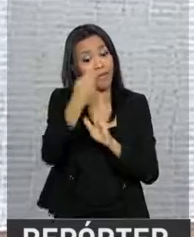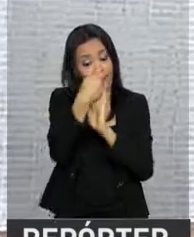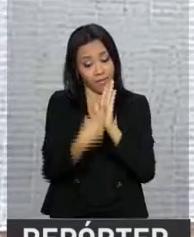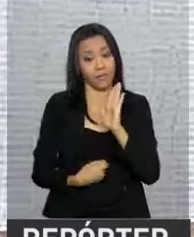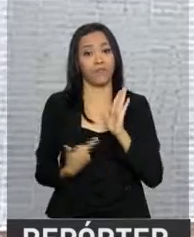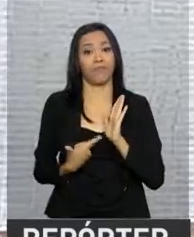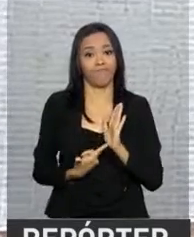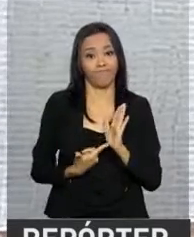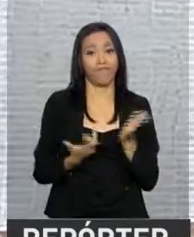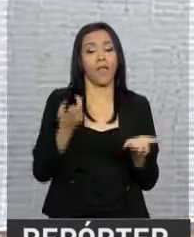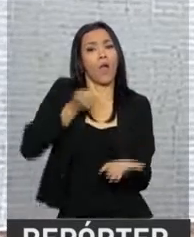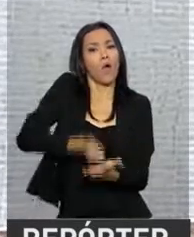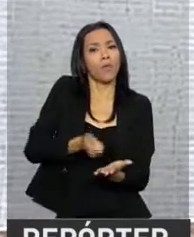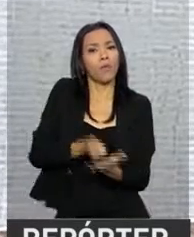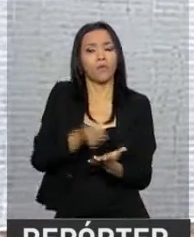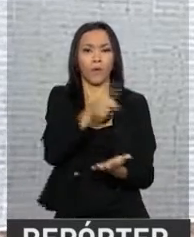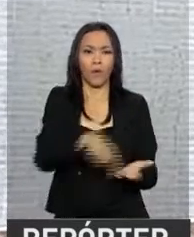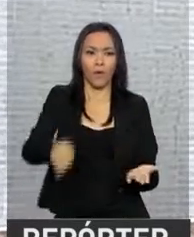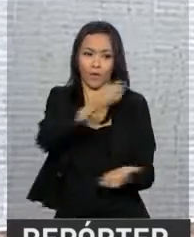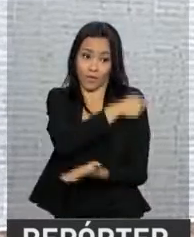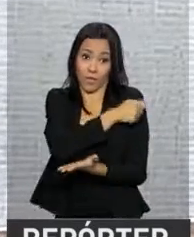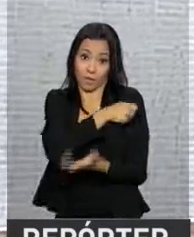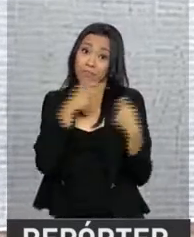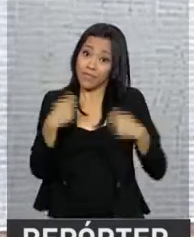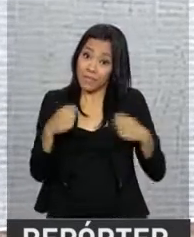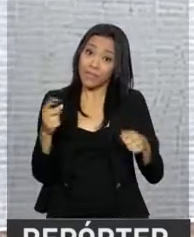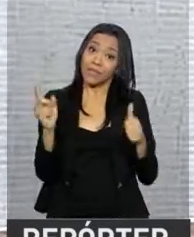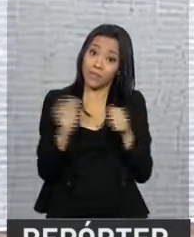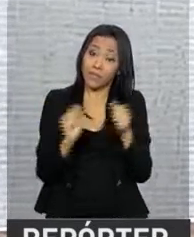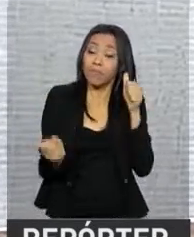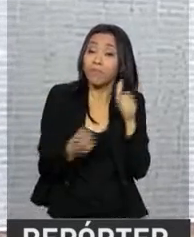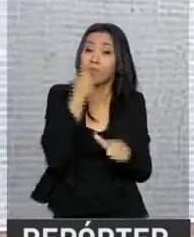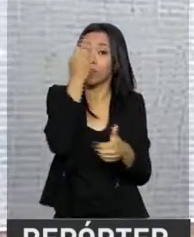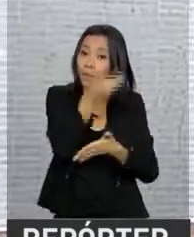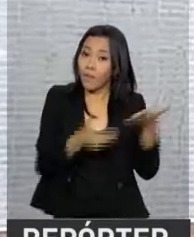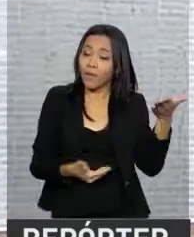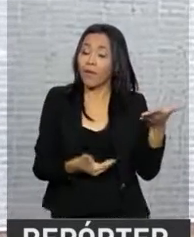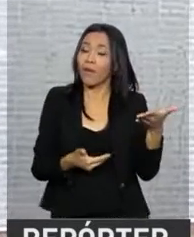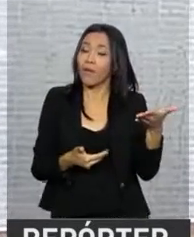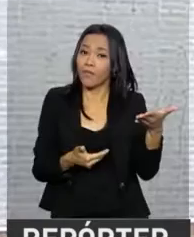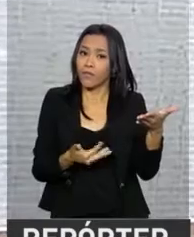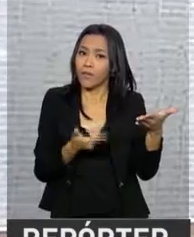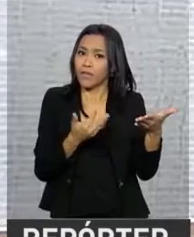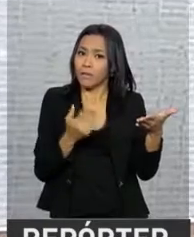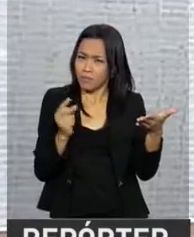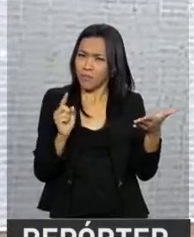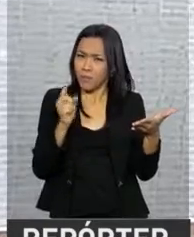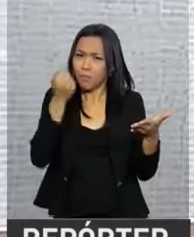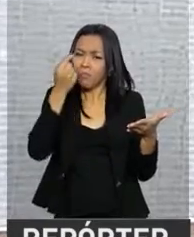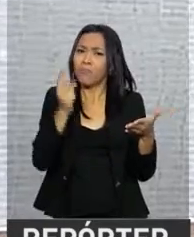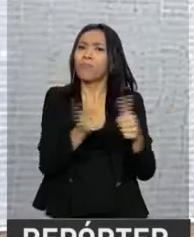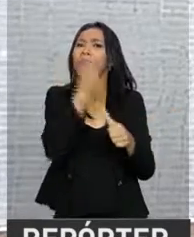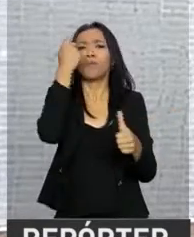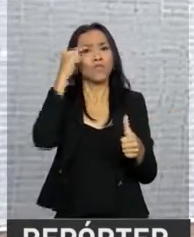redação. Obrigatoriamente, o estudante tem que fazer a primeira prova, a prova do primeiro dia